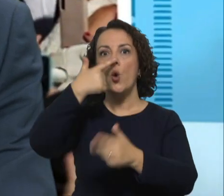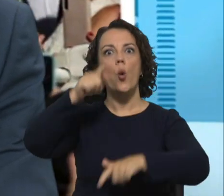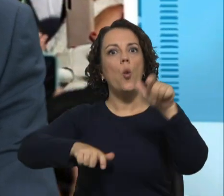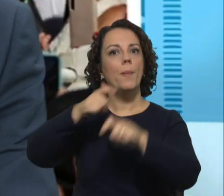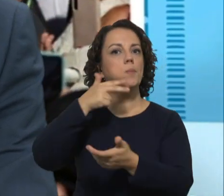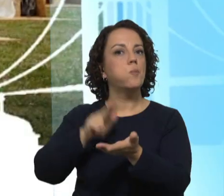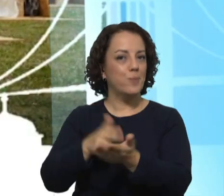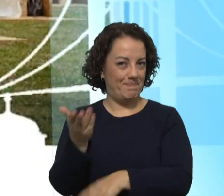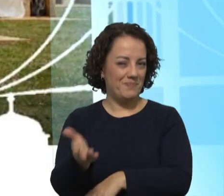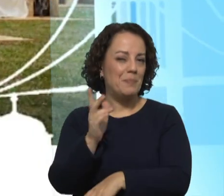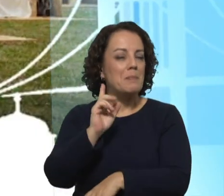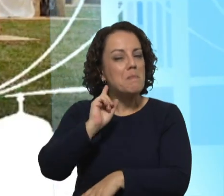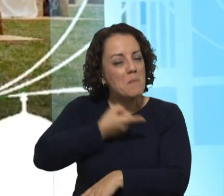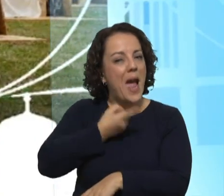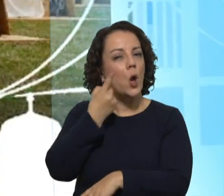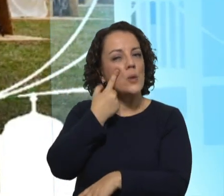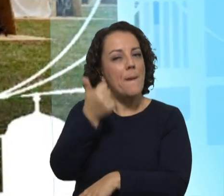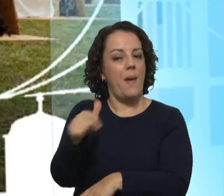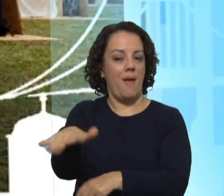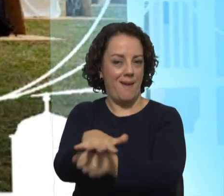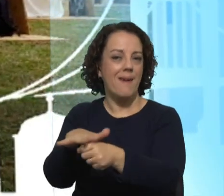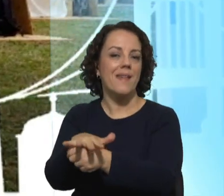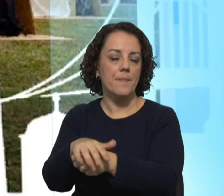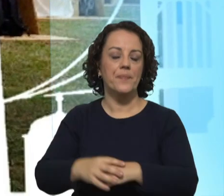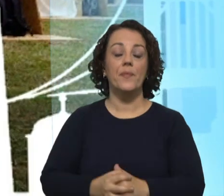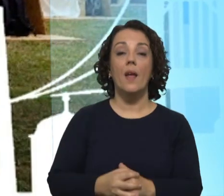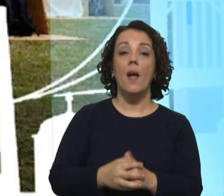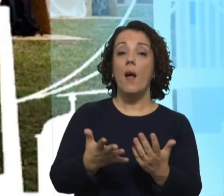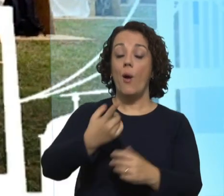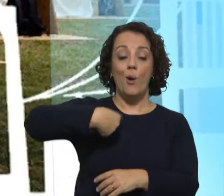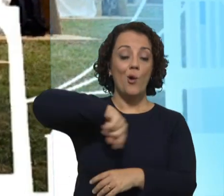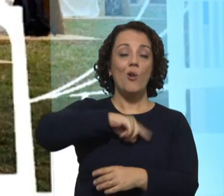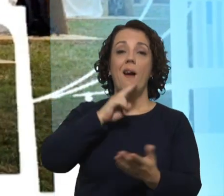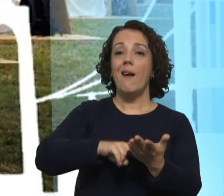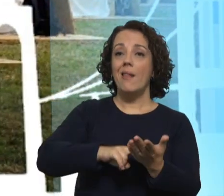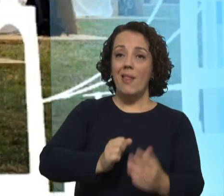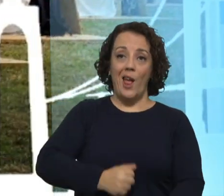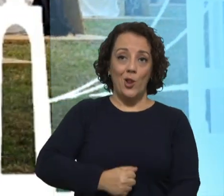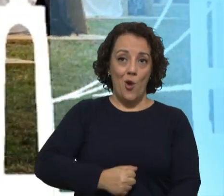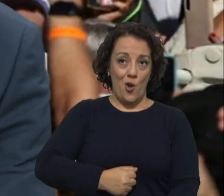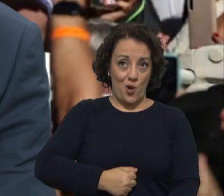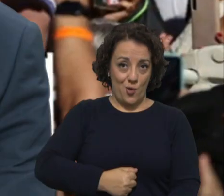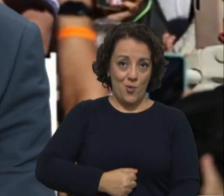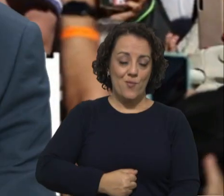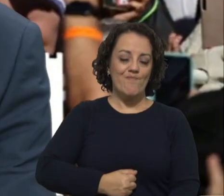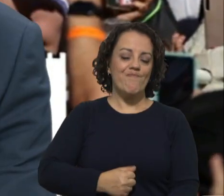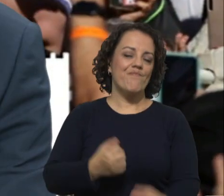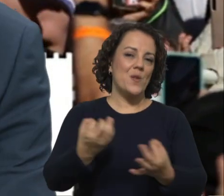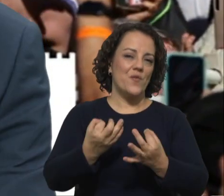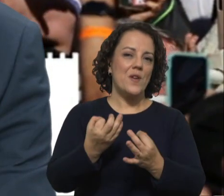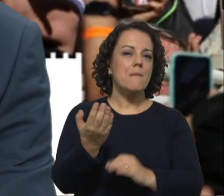também. E falando da nossa realidade de católicos, há um grande, podemos dizer, déficit